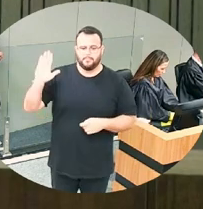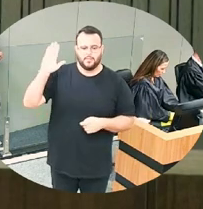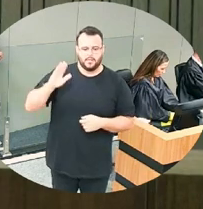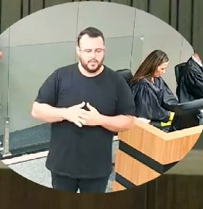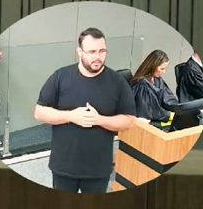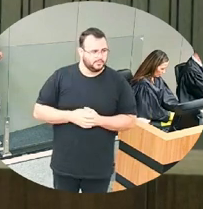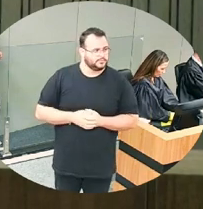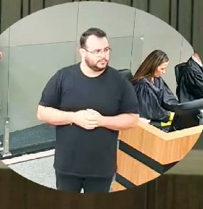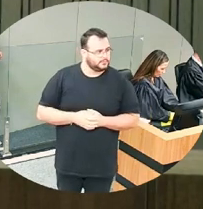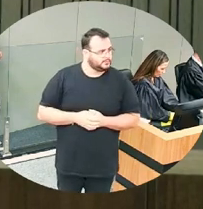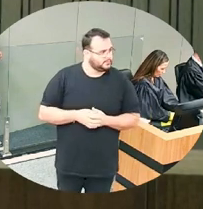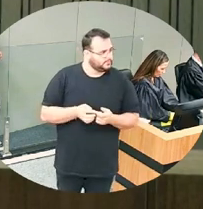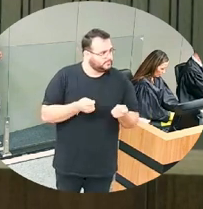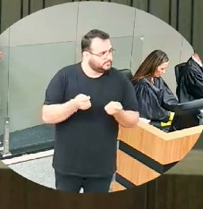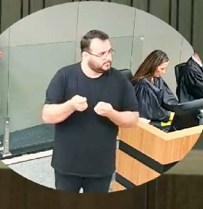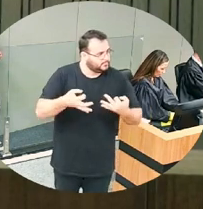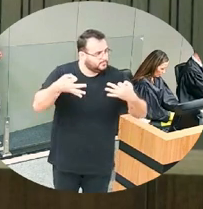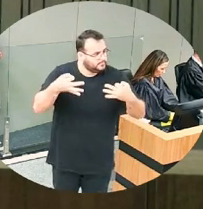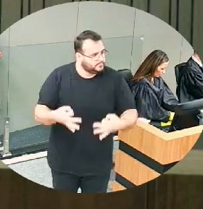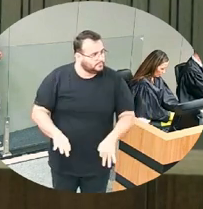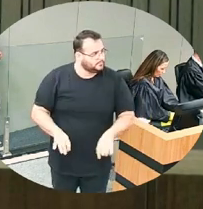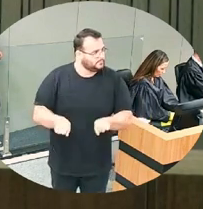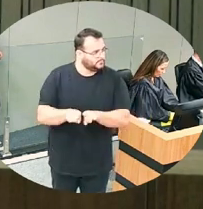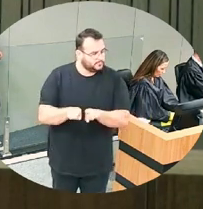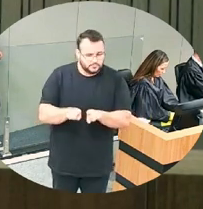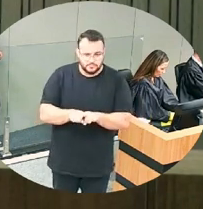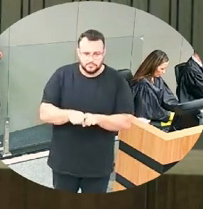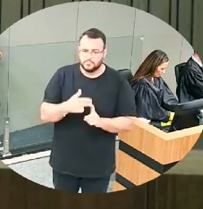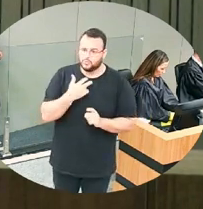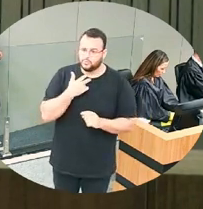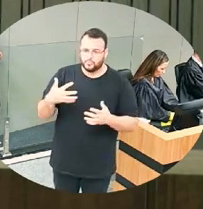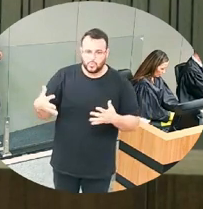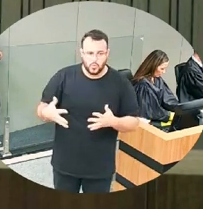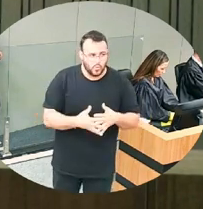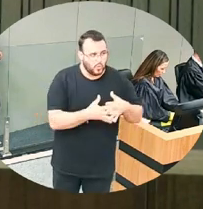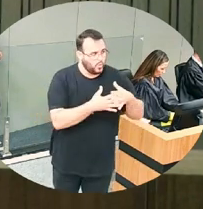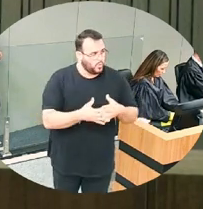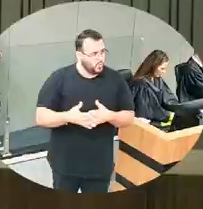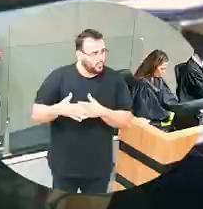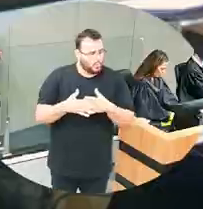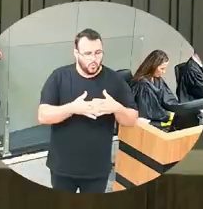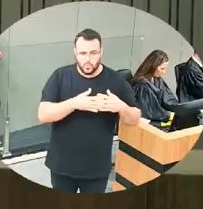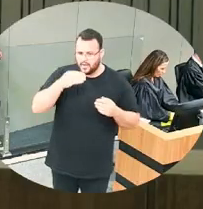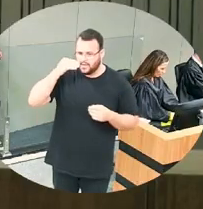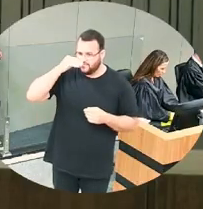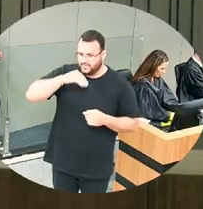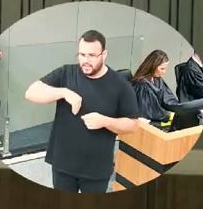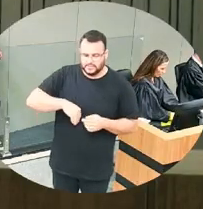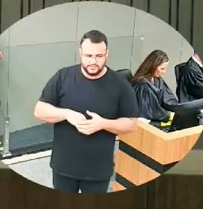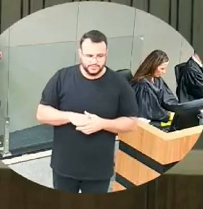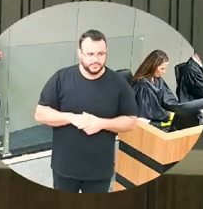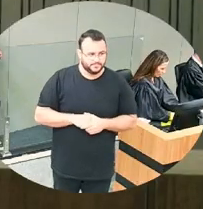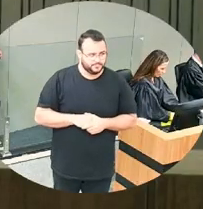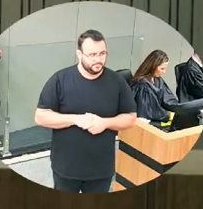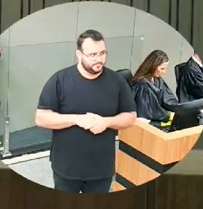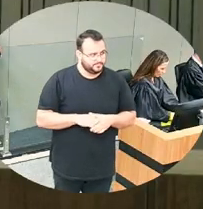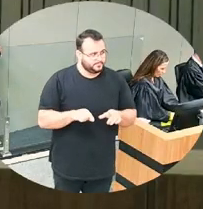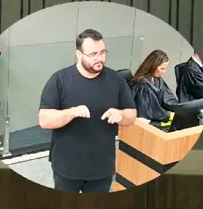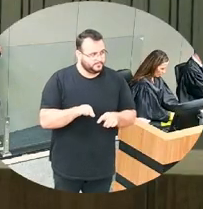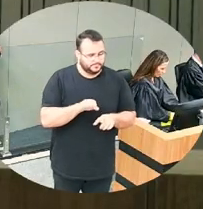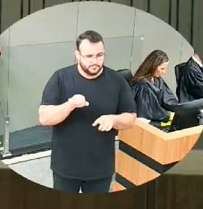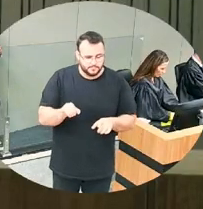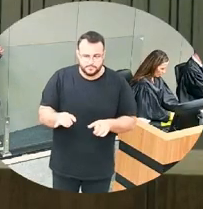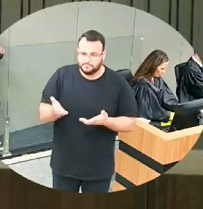mais cautela ações certeiras e a prudência que não pode ser confundida com fragilidade e se a